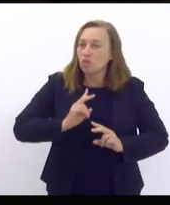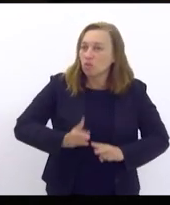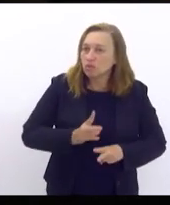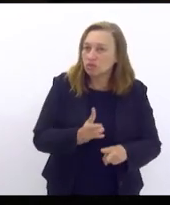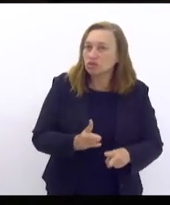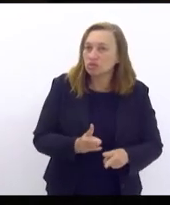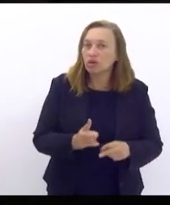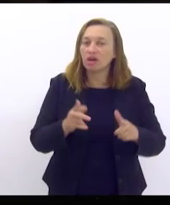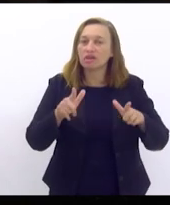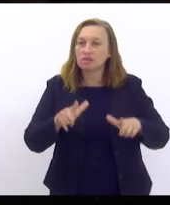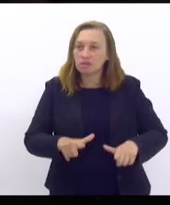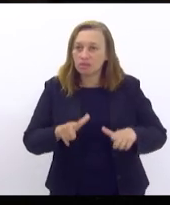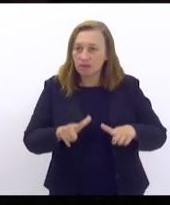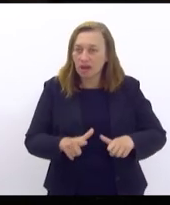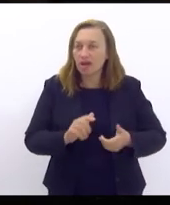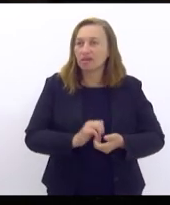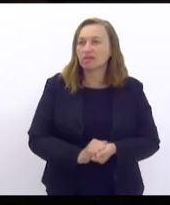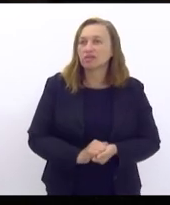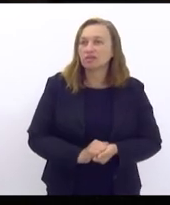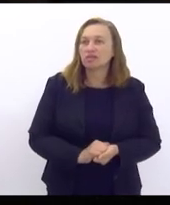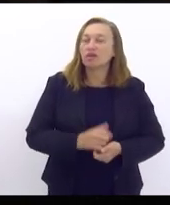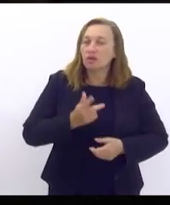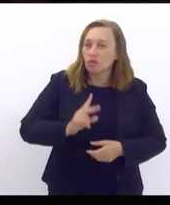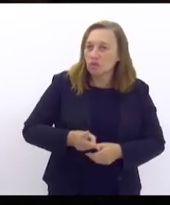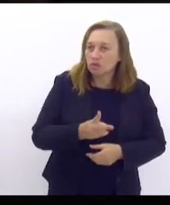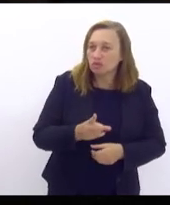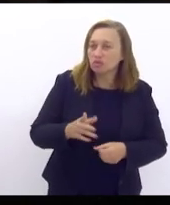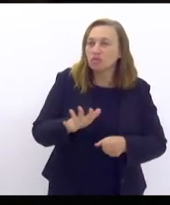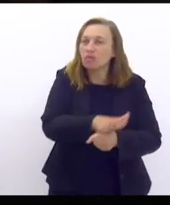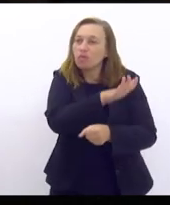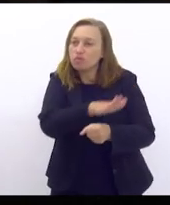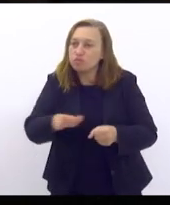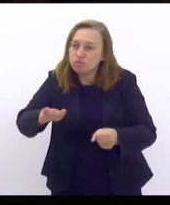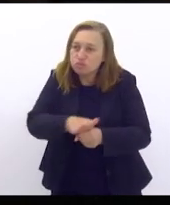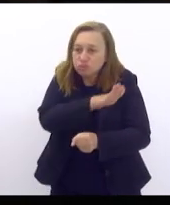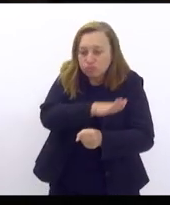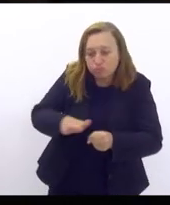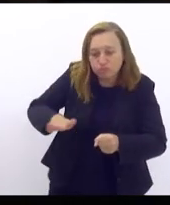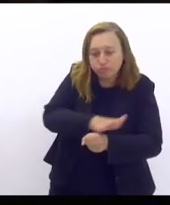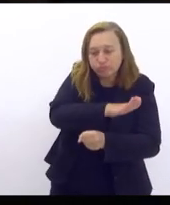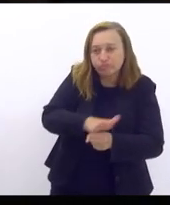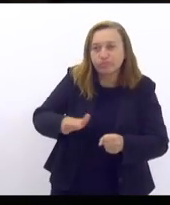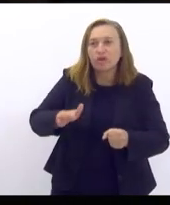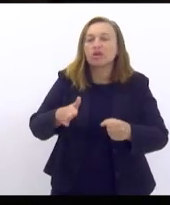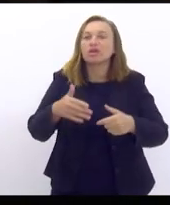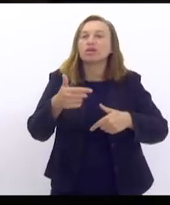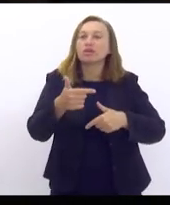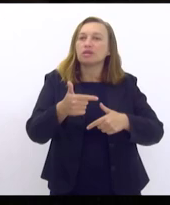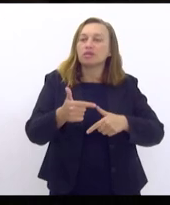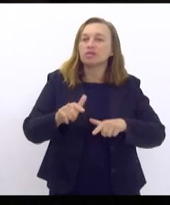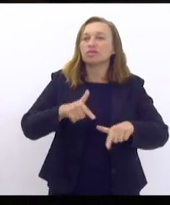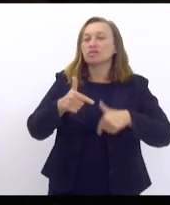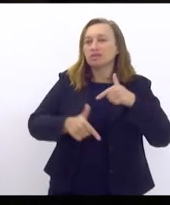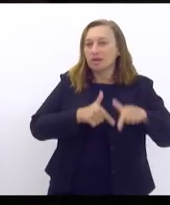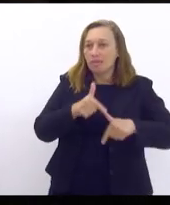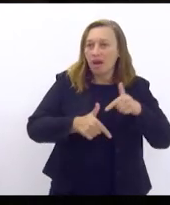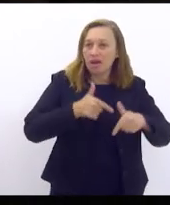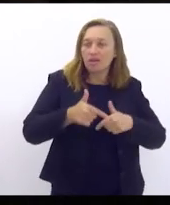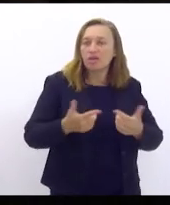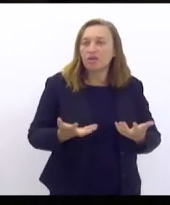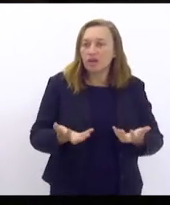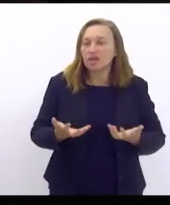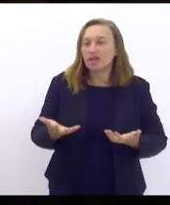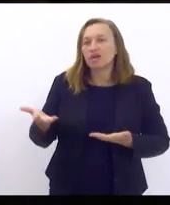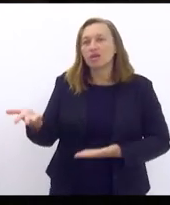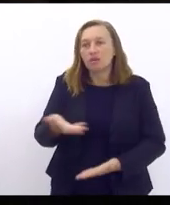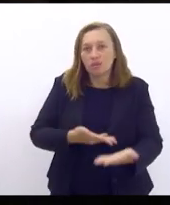esse espaço, e manter a feira, e manter o trabalho, mas queria também compartilhar com vocês que eu,